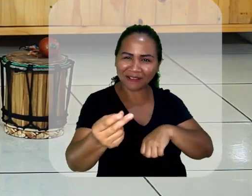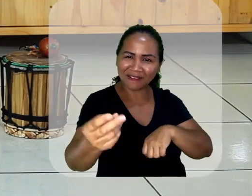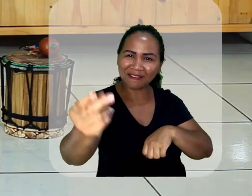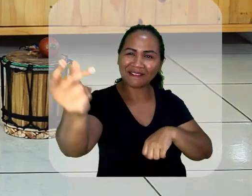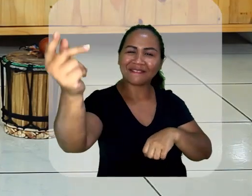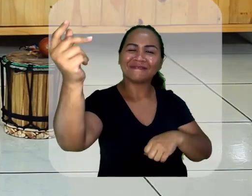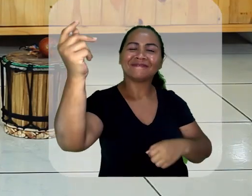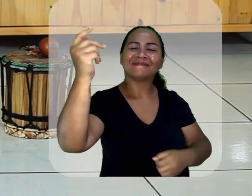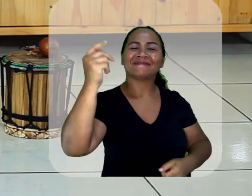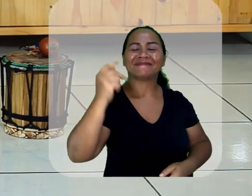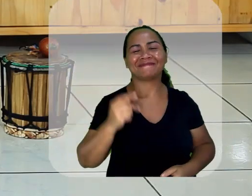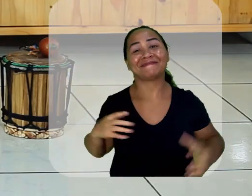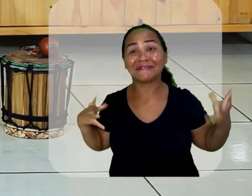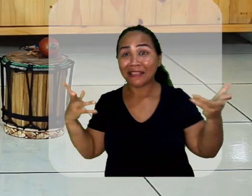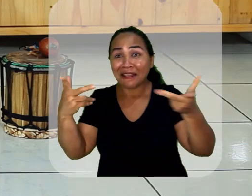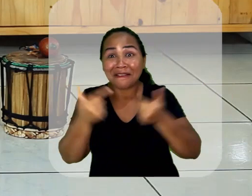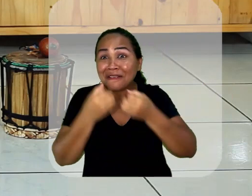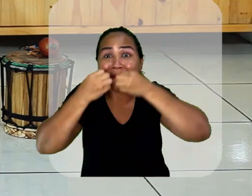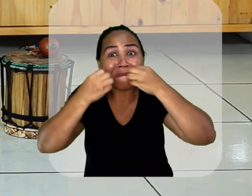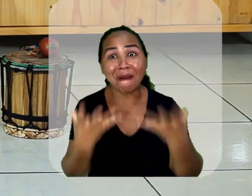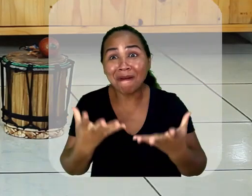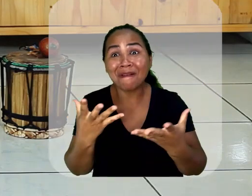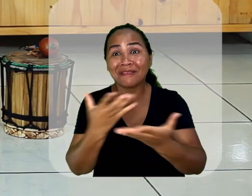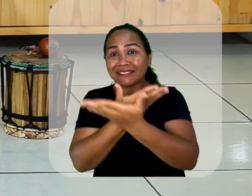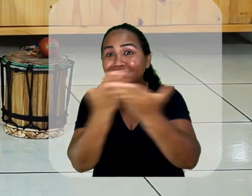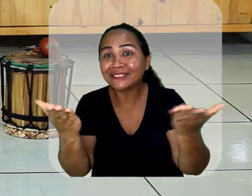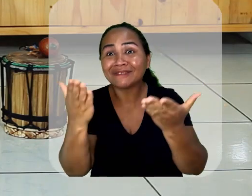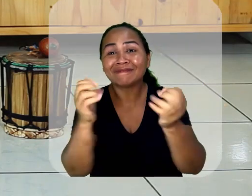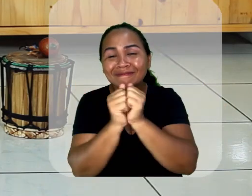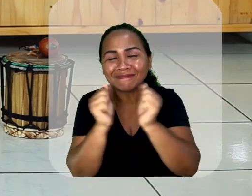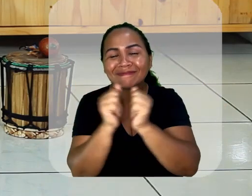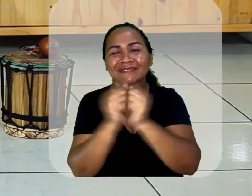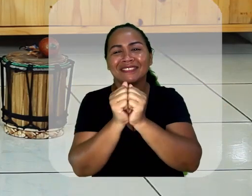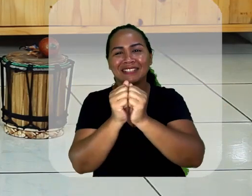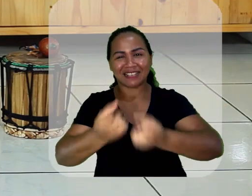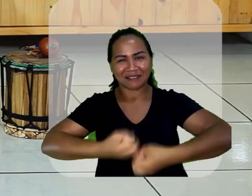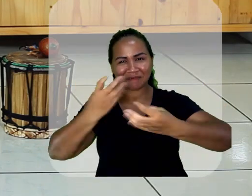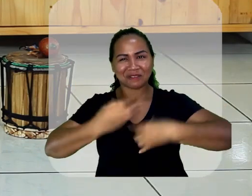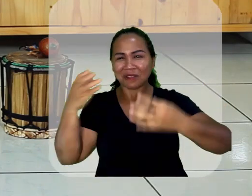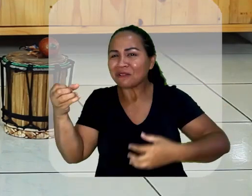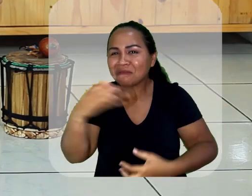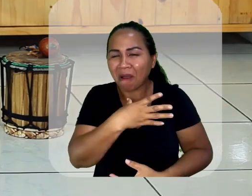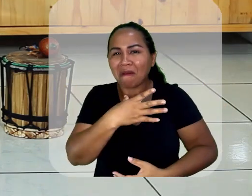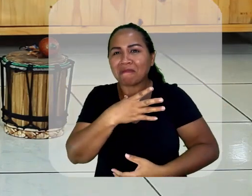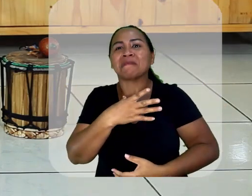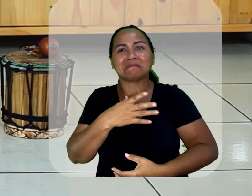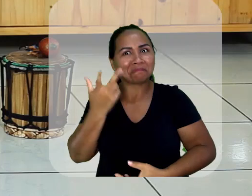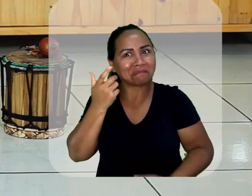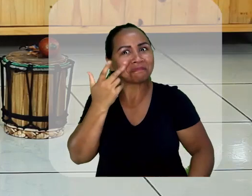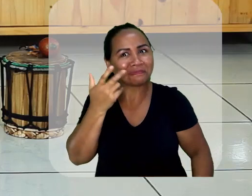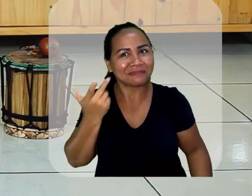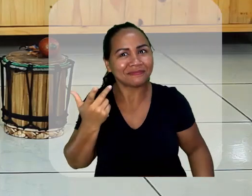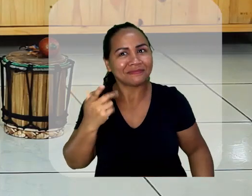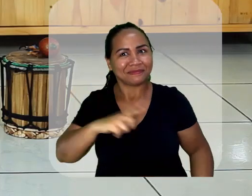girar. Que maravilha, coisa boa estar aqui compartilhando com vocês esses versos novos, fresquinhos, né? E tem um outro que